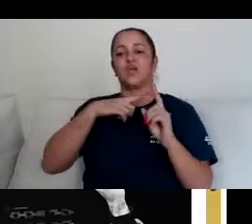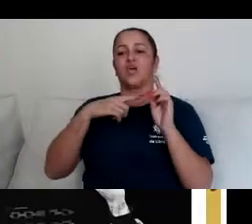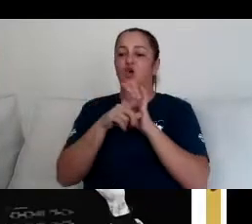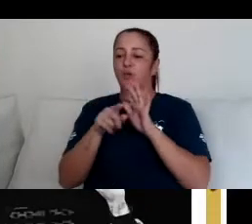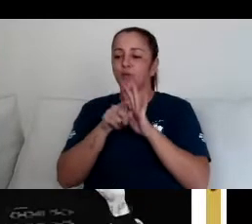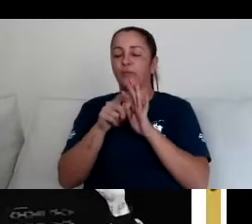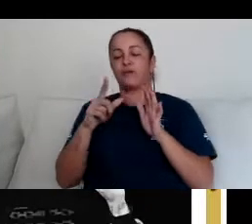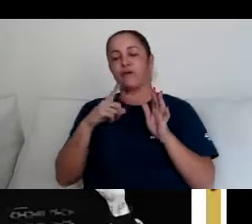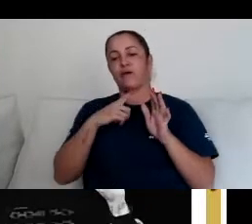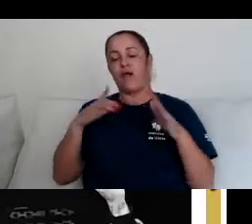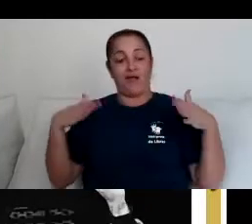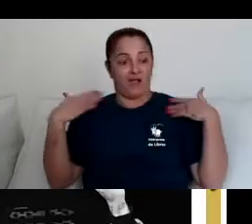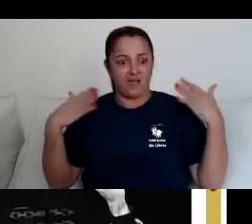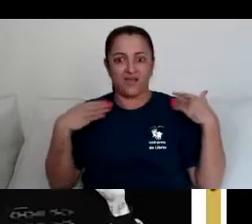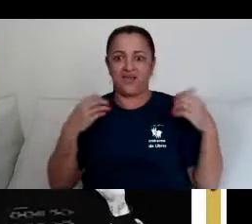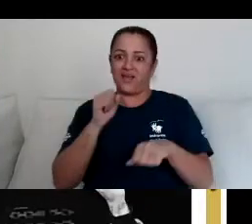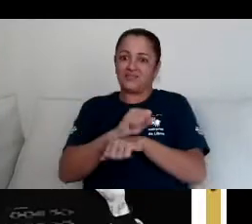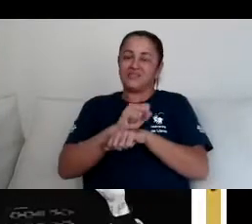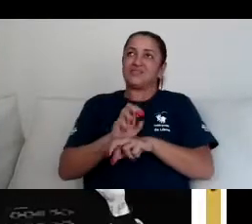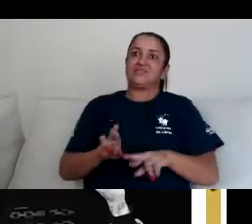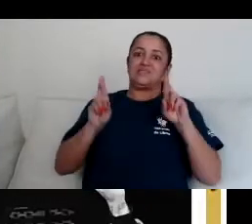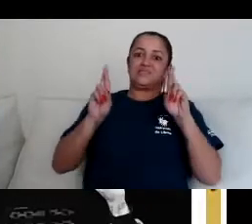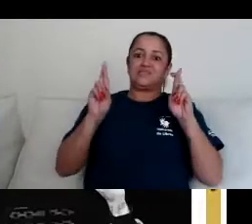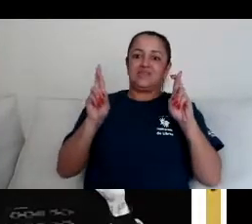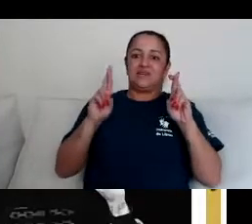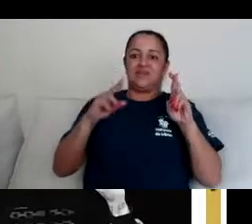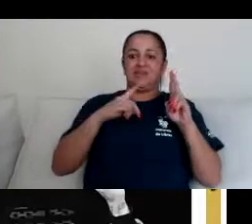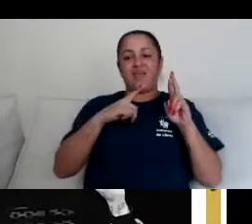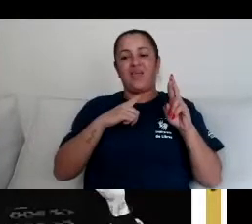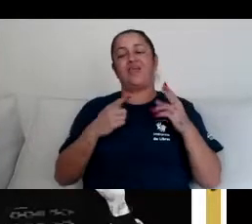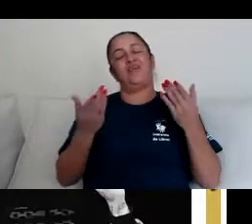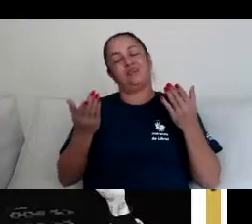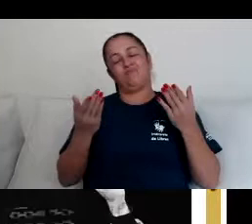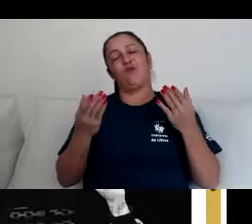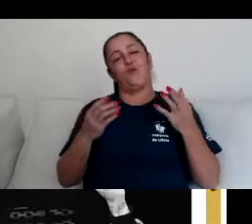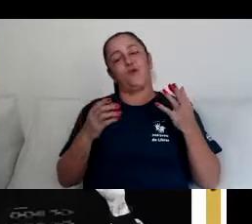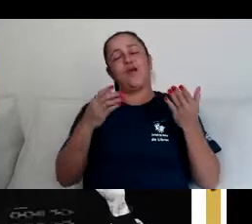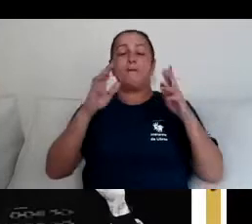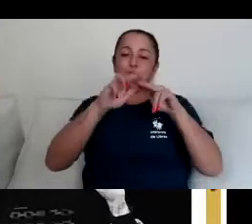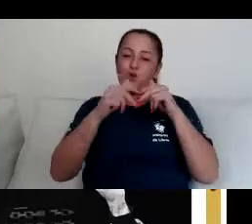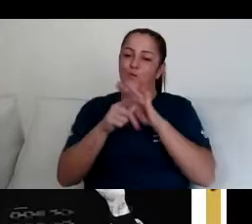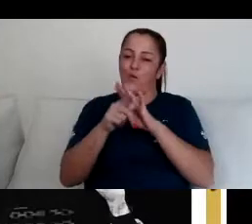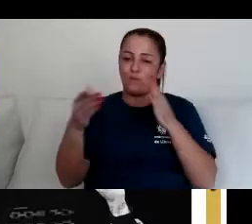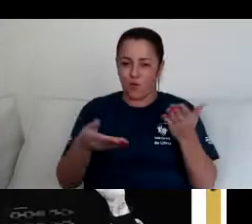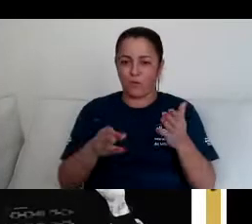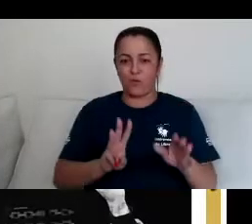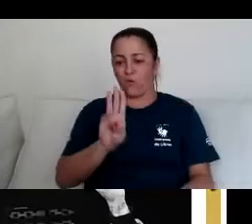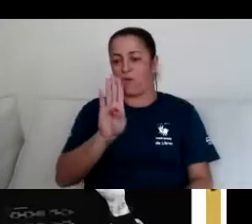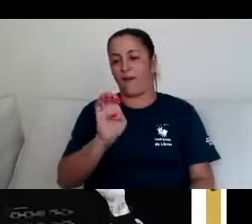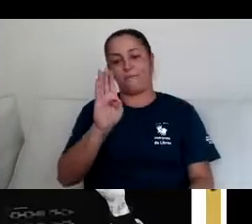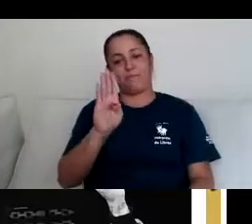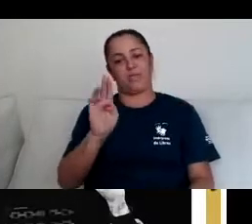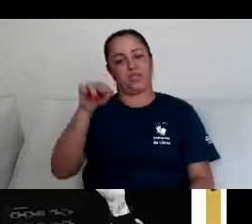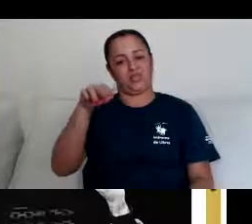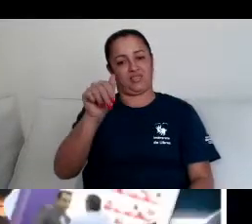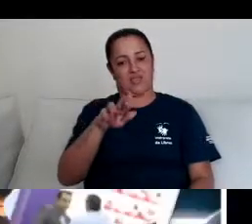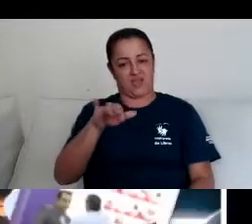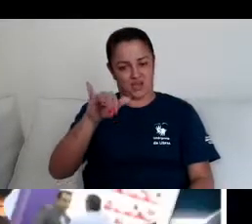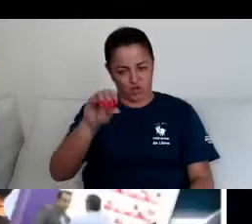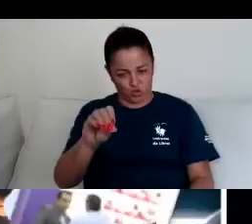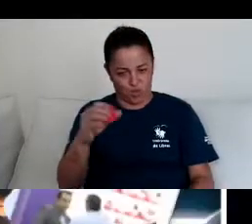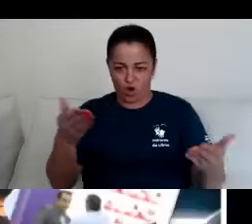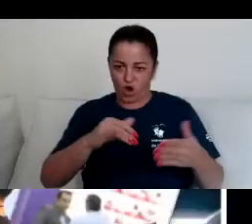né? Dos resultados desse seminário. Bom, agora eu vou passar a palavra para a Júlia dar continuidade.